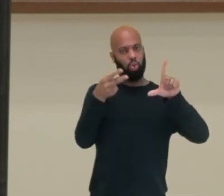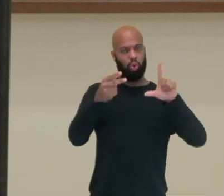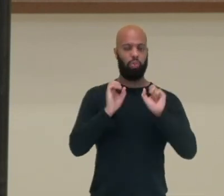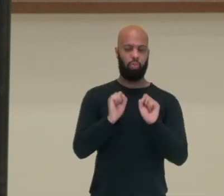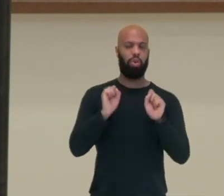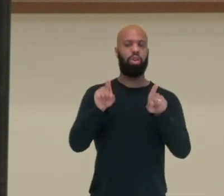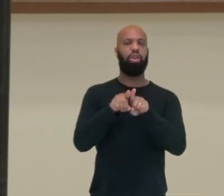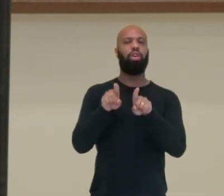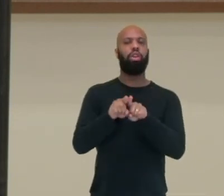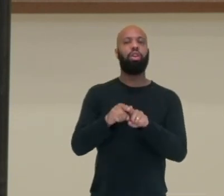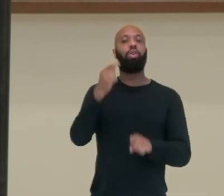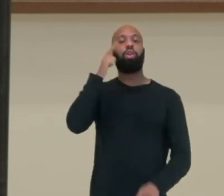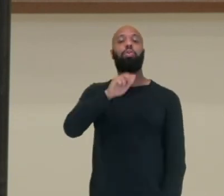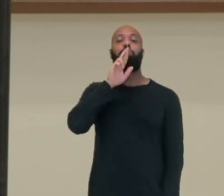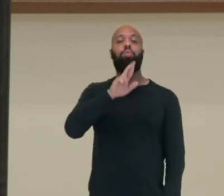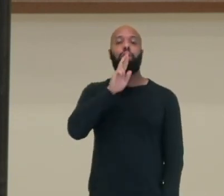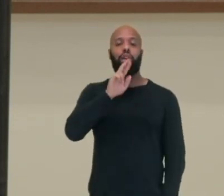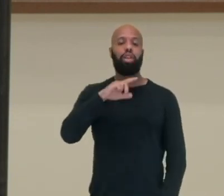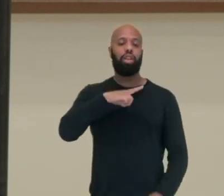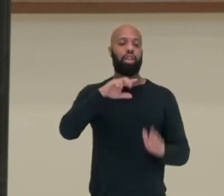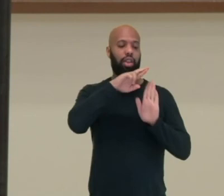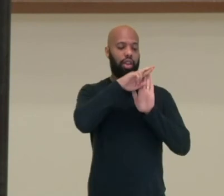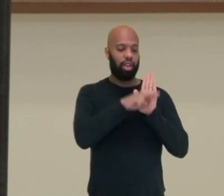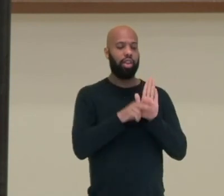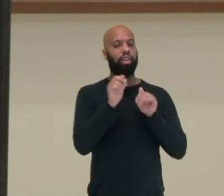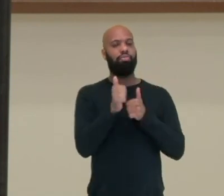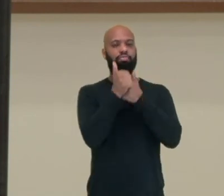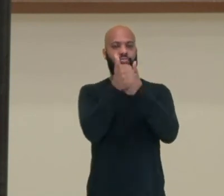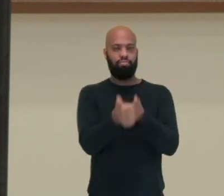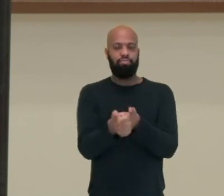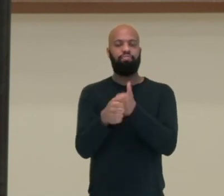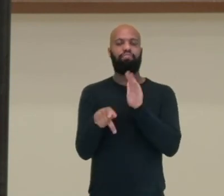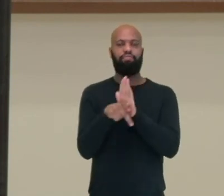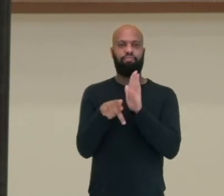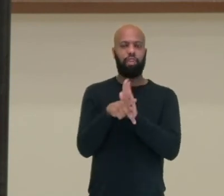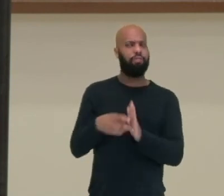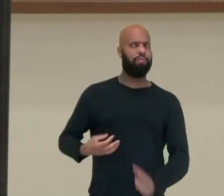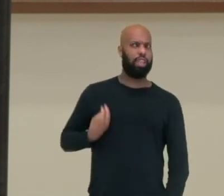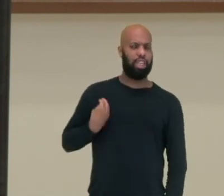E para resolvê-la, nós precisamos sempre levar em consideração a condição de